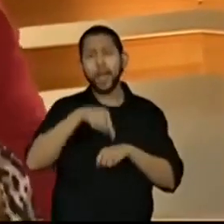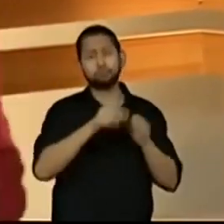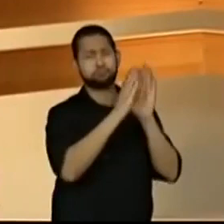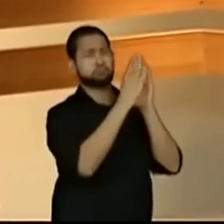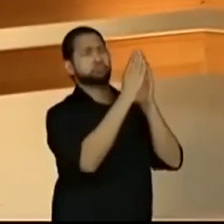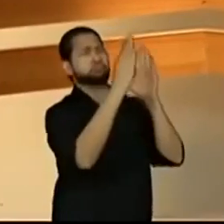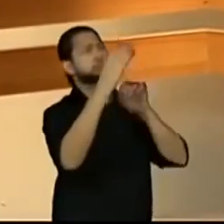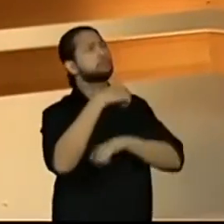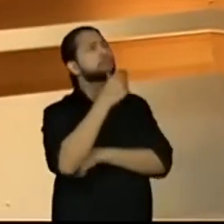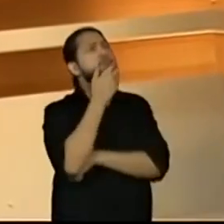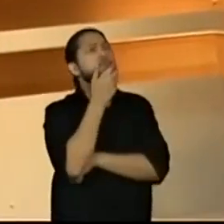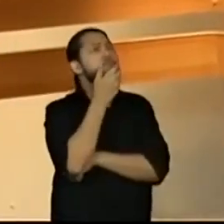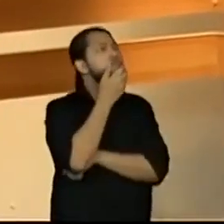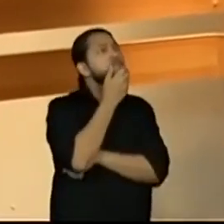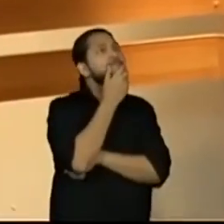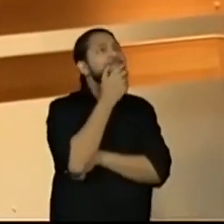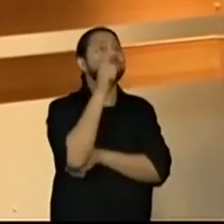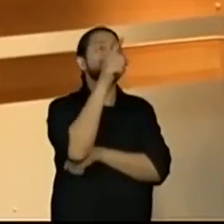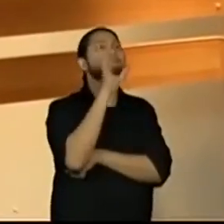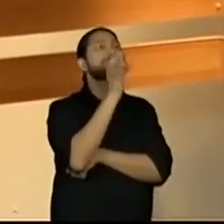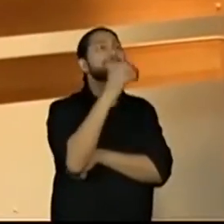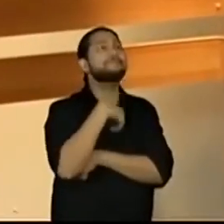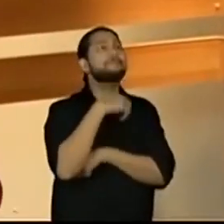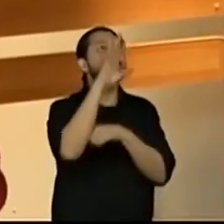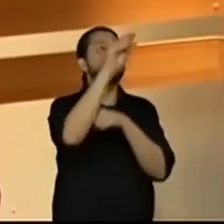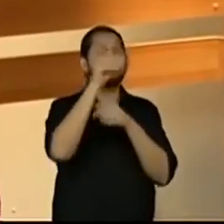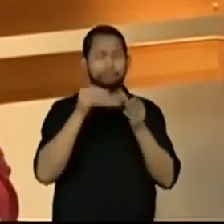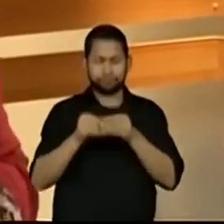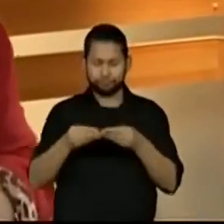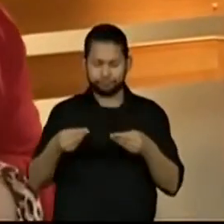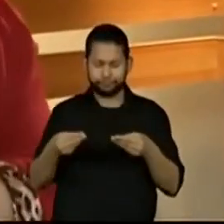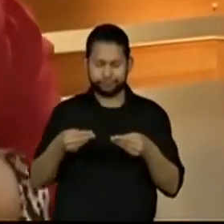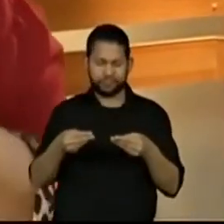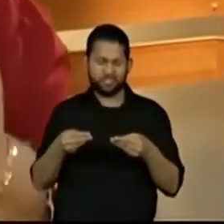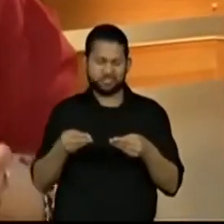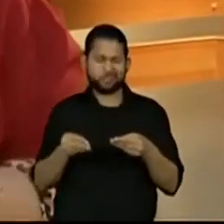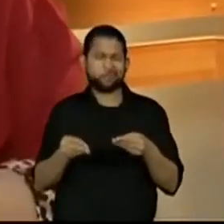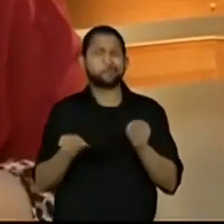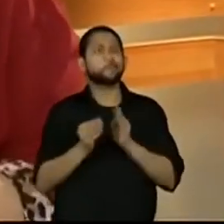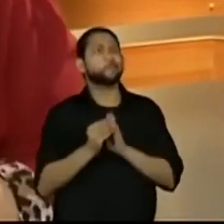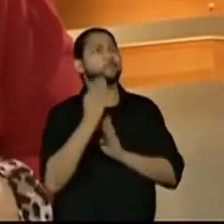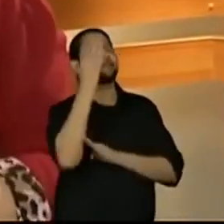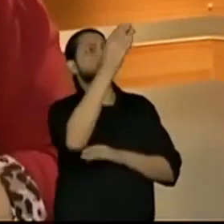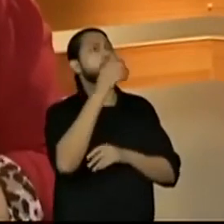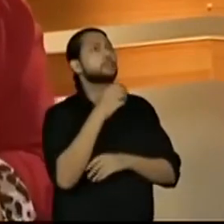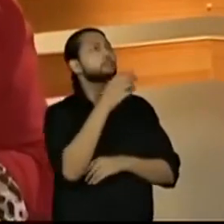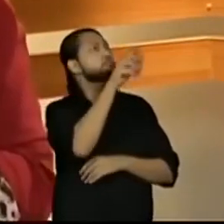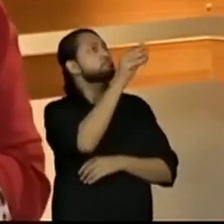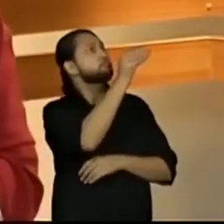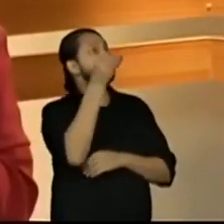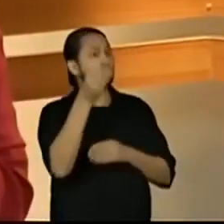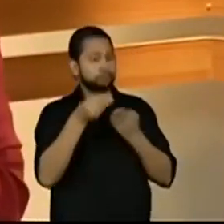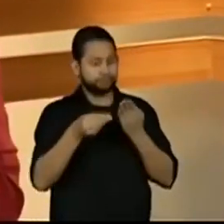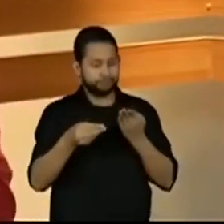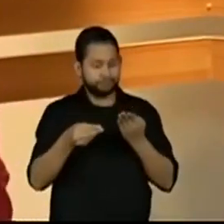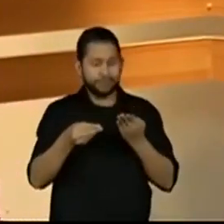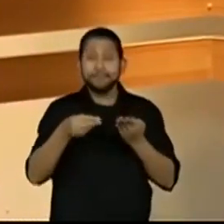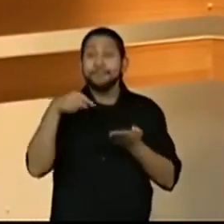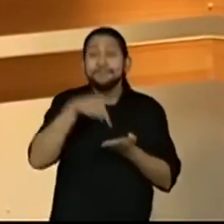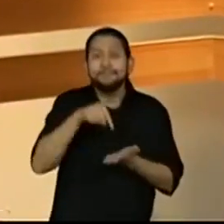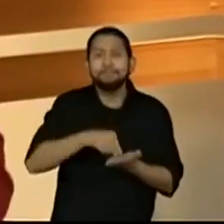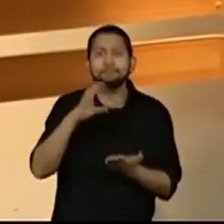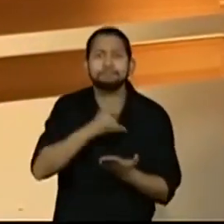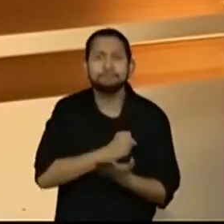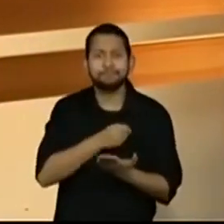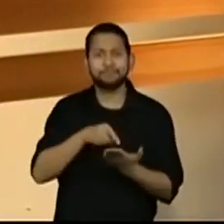ter o direito de escolher, isso é democrático, um gênero, um livro, um texto que ele queira, que ele goste. Talvez ele